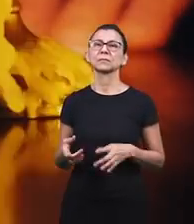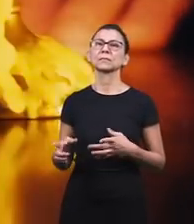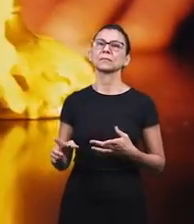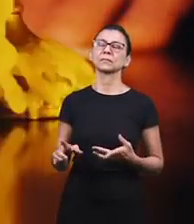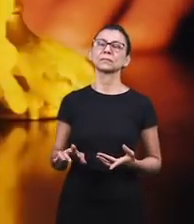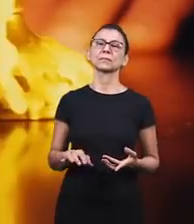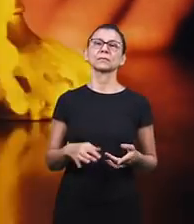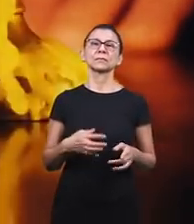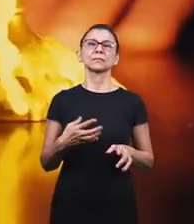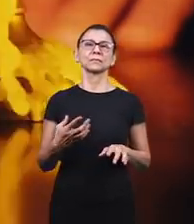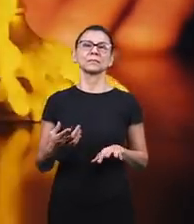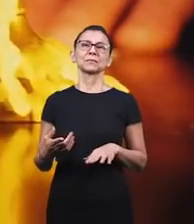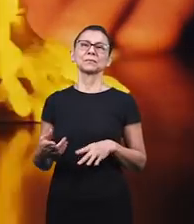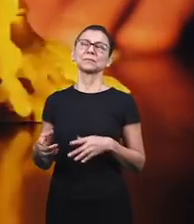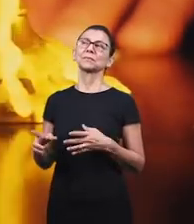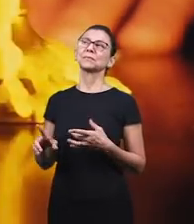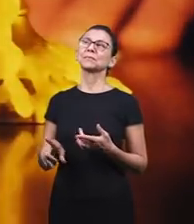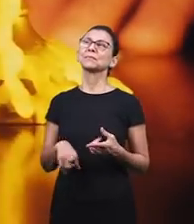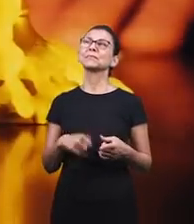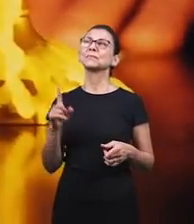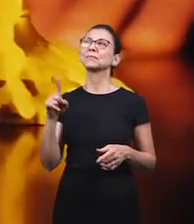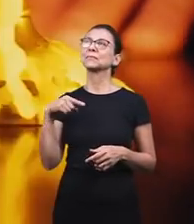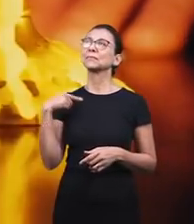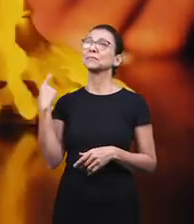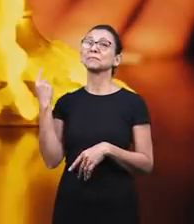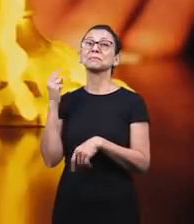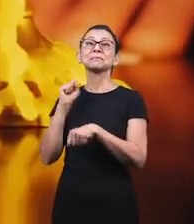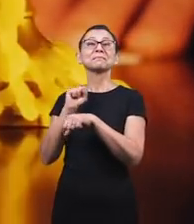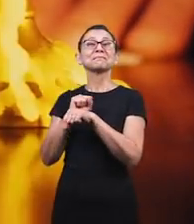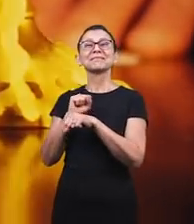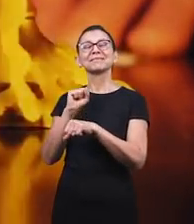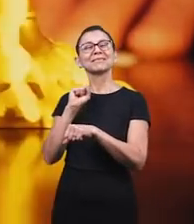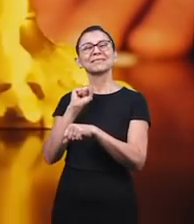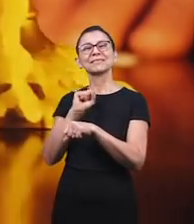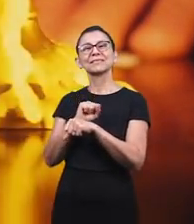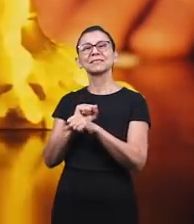Que esperamos Jesus